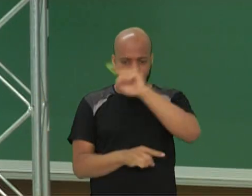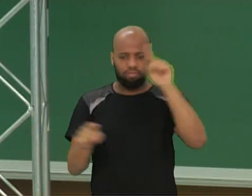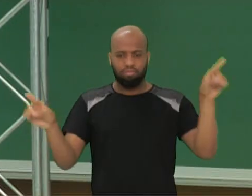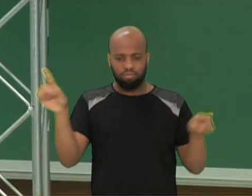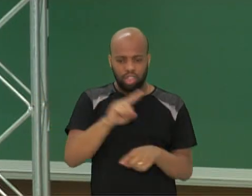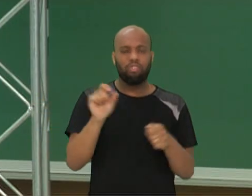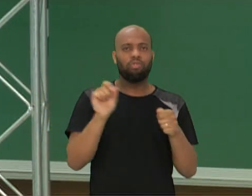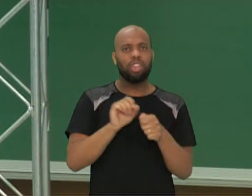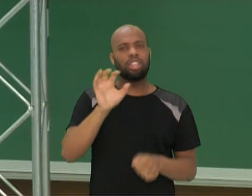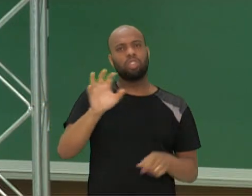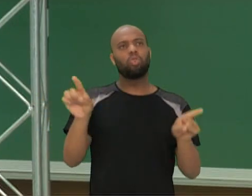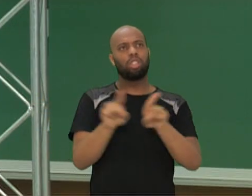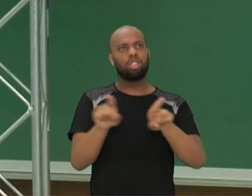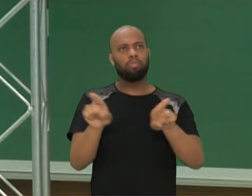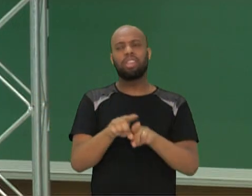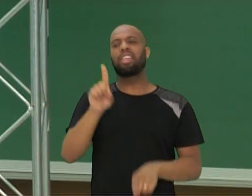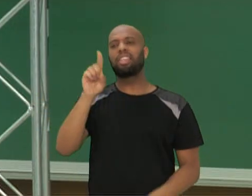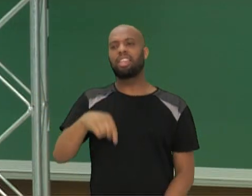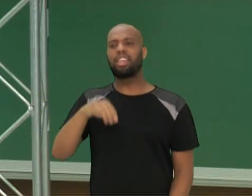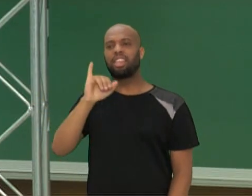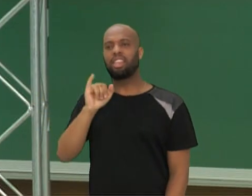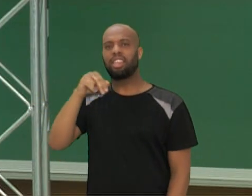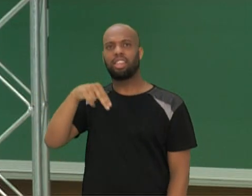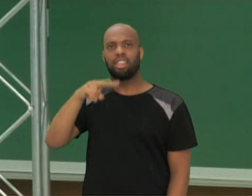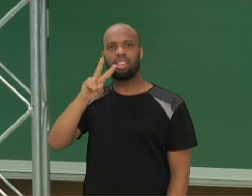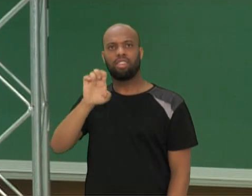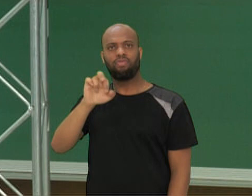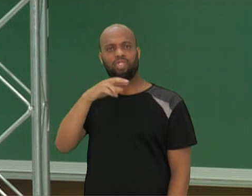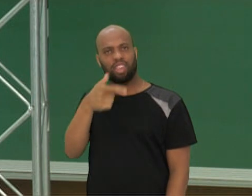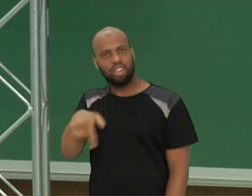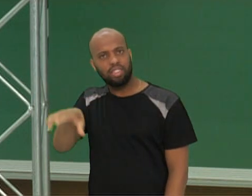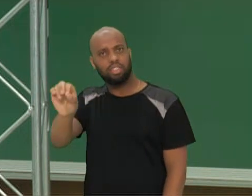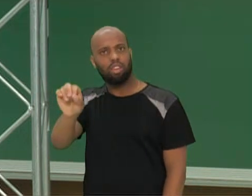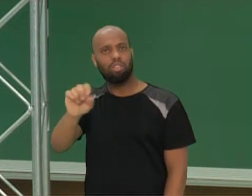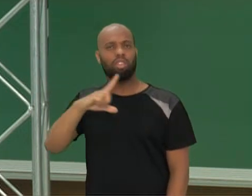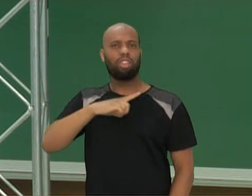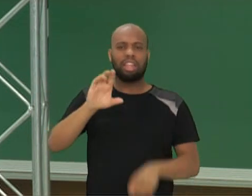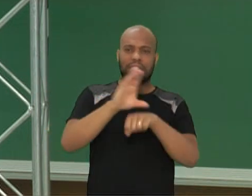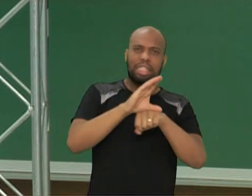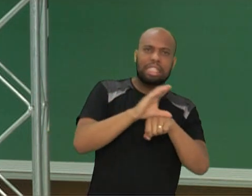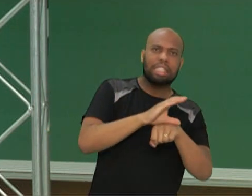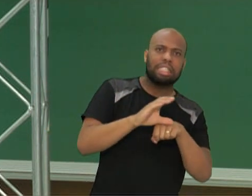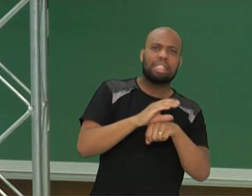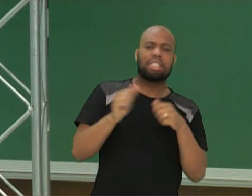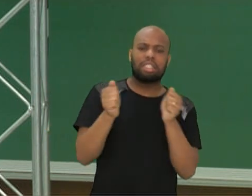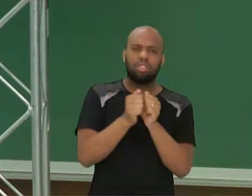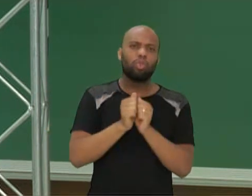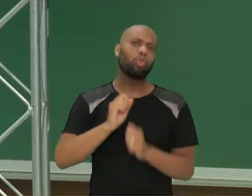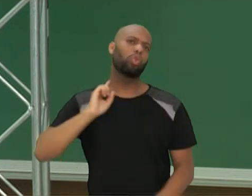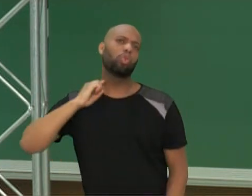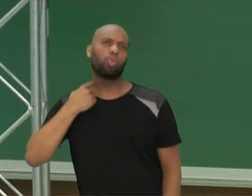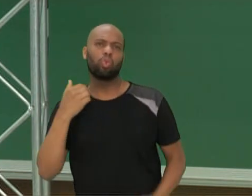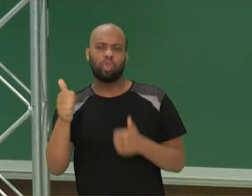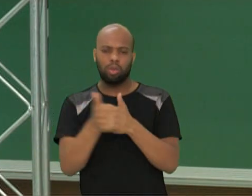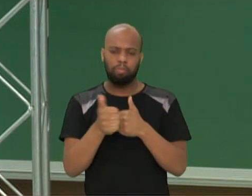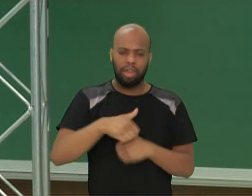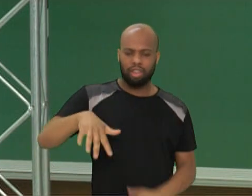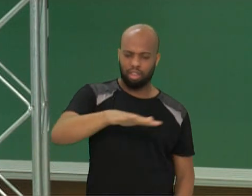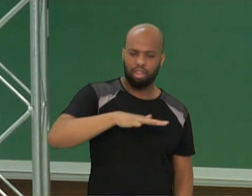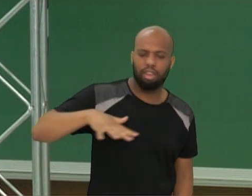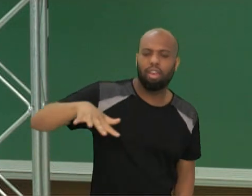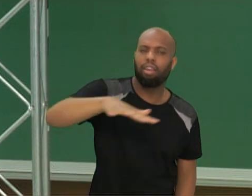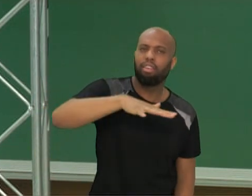nós vamos associar também a esse ar acinzentado, carregado de poluentes, que fica muito próximo à